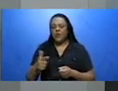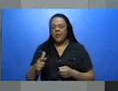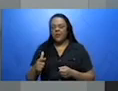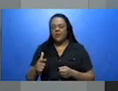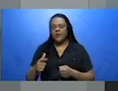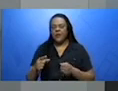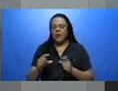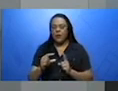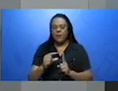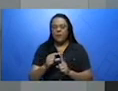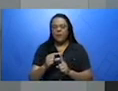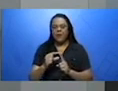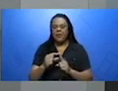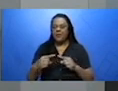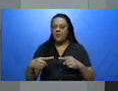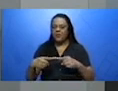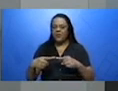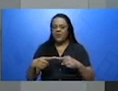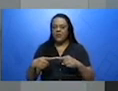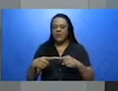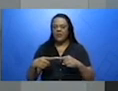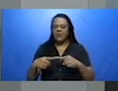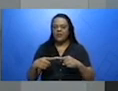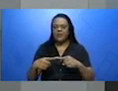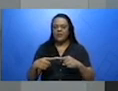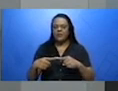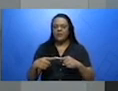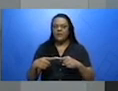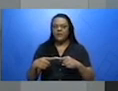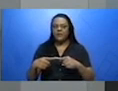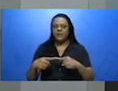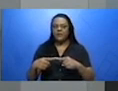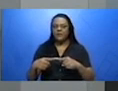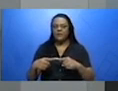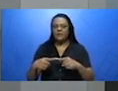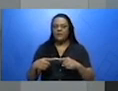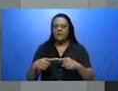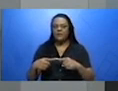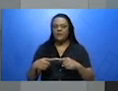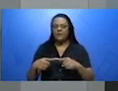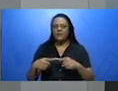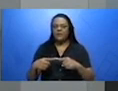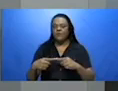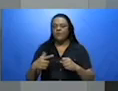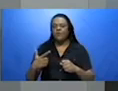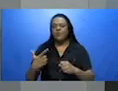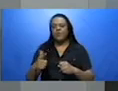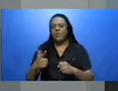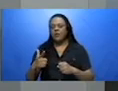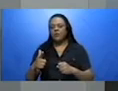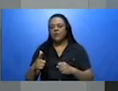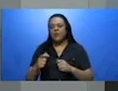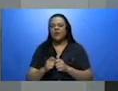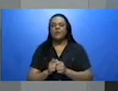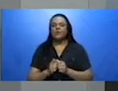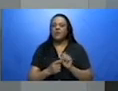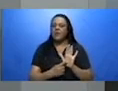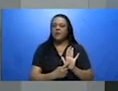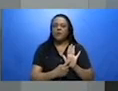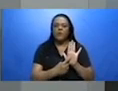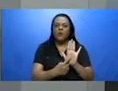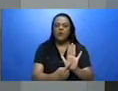palavrinha, uma letrinha que liga, que faz uma ligação. Assinala mostra, apresenta